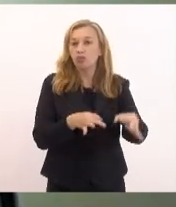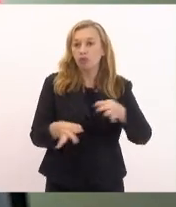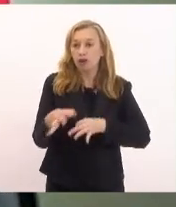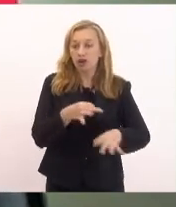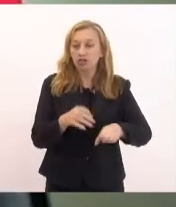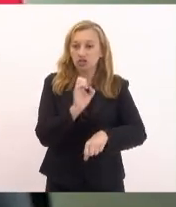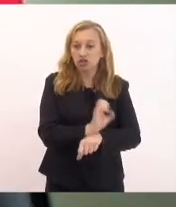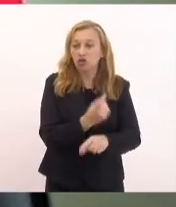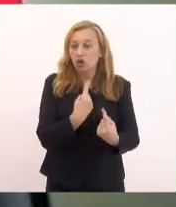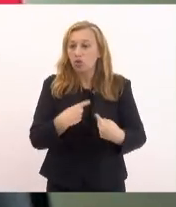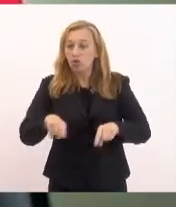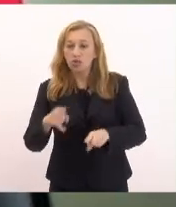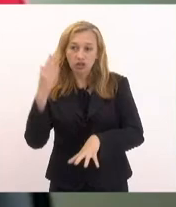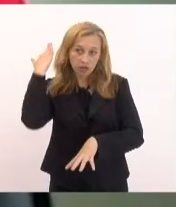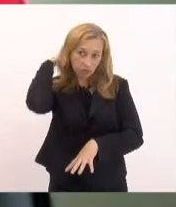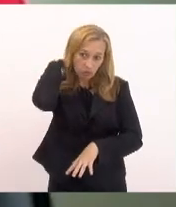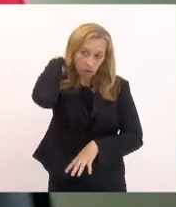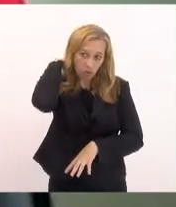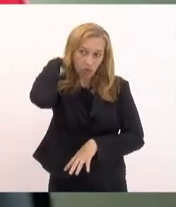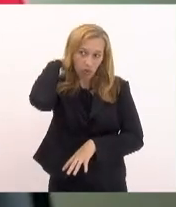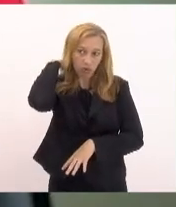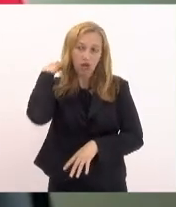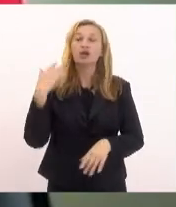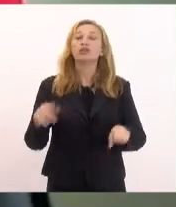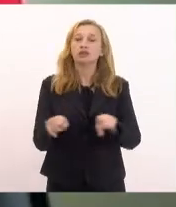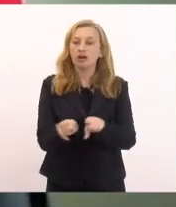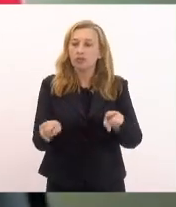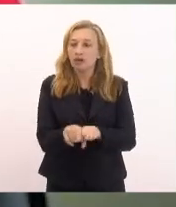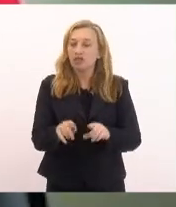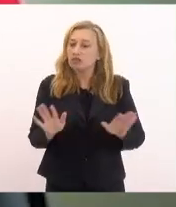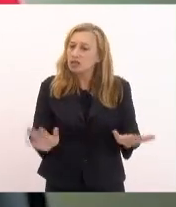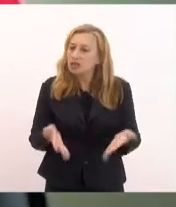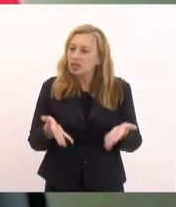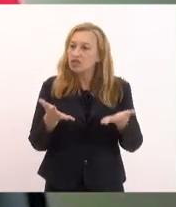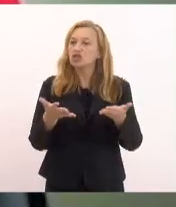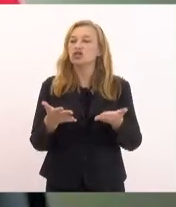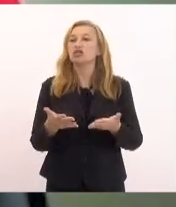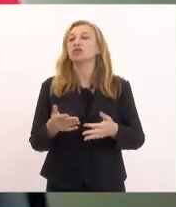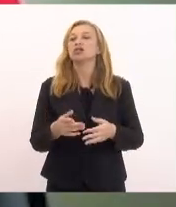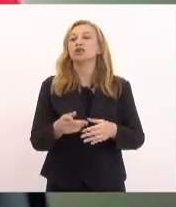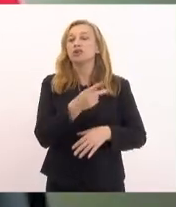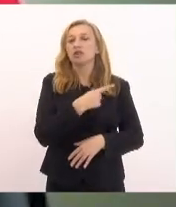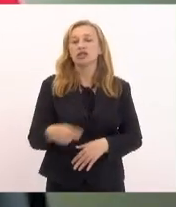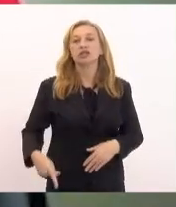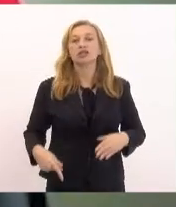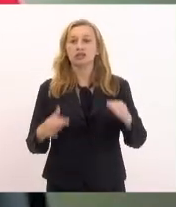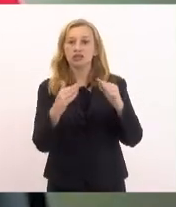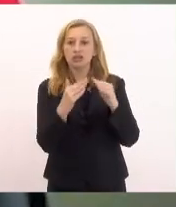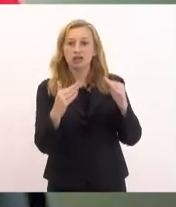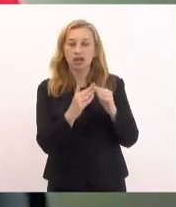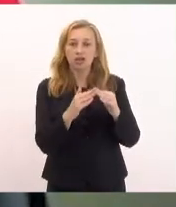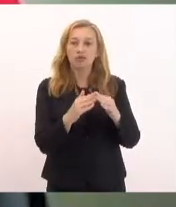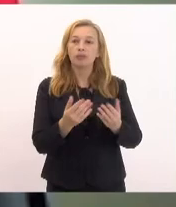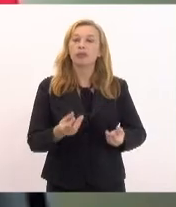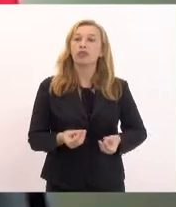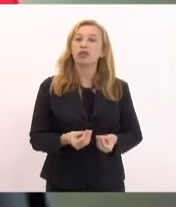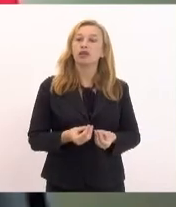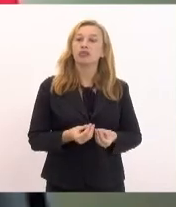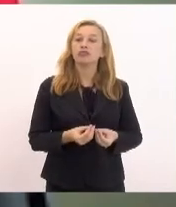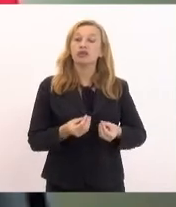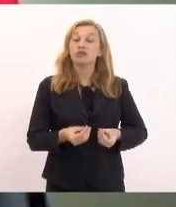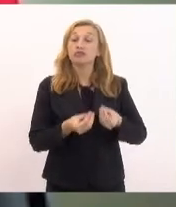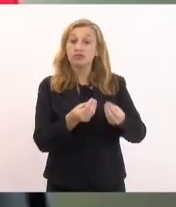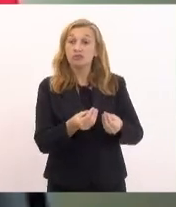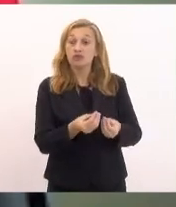de Enfrentamento à Tuberculose, mas também com a iniciativa da presidência dessa casa de conceder